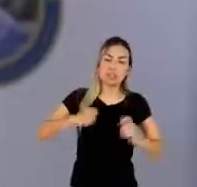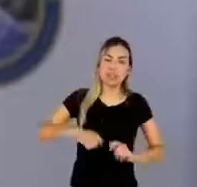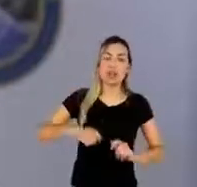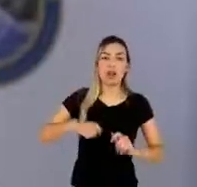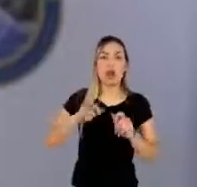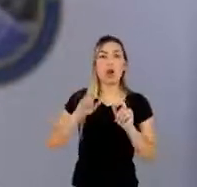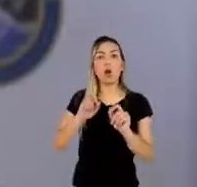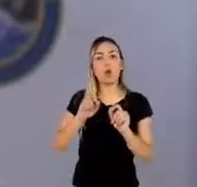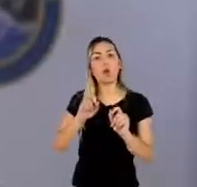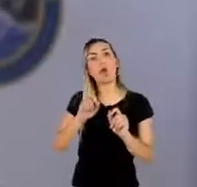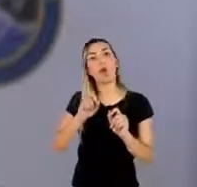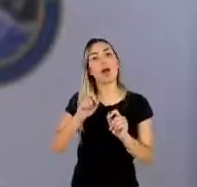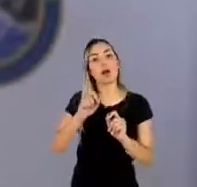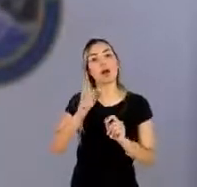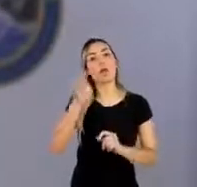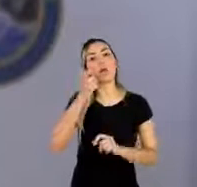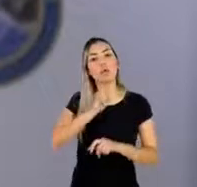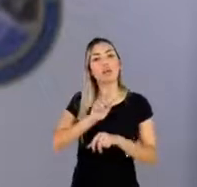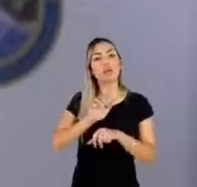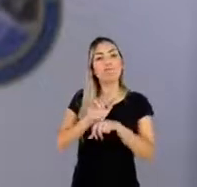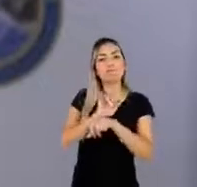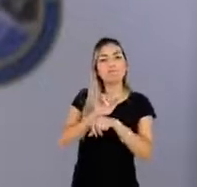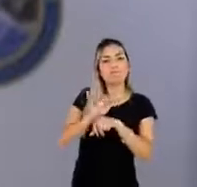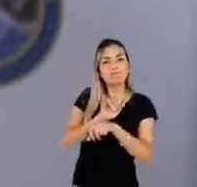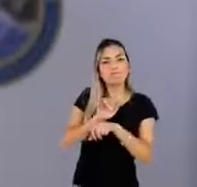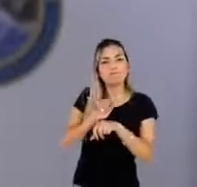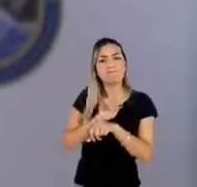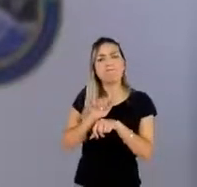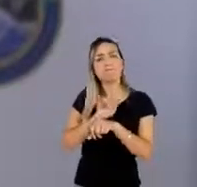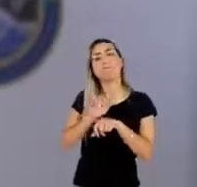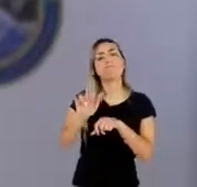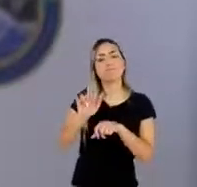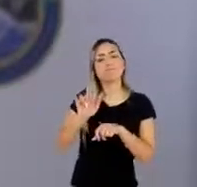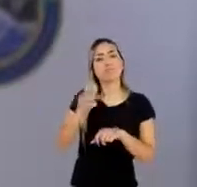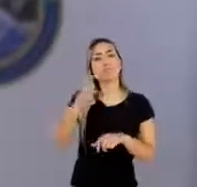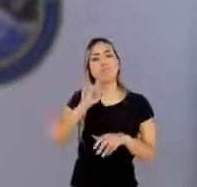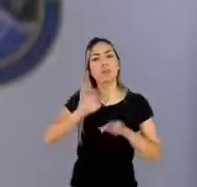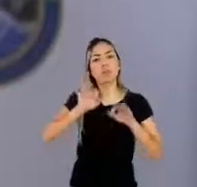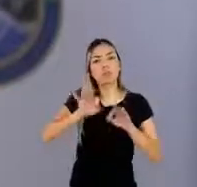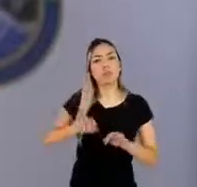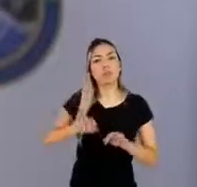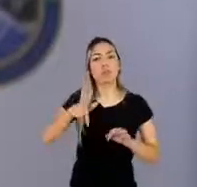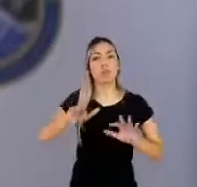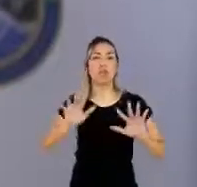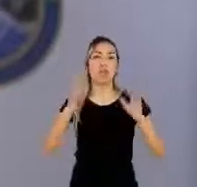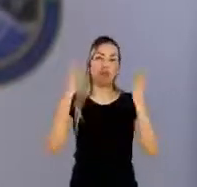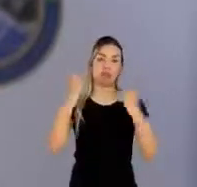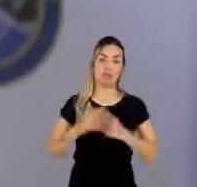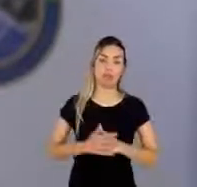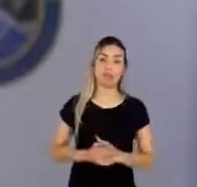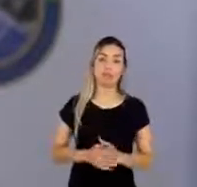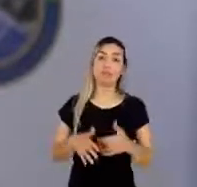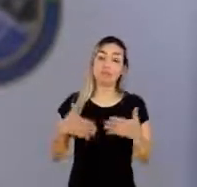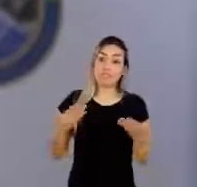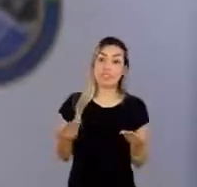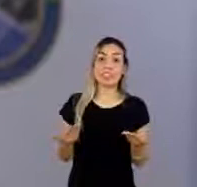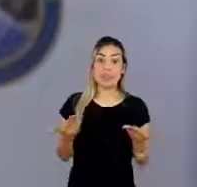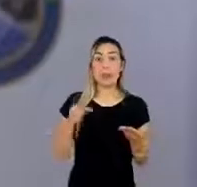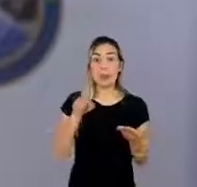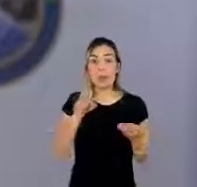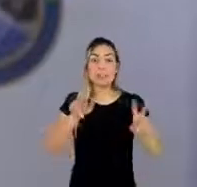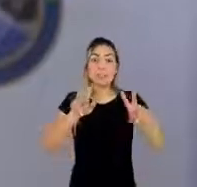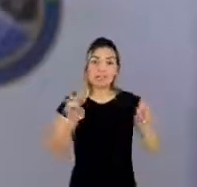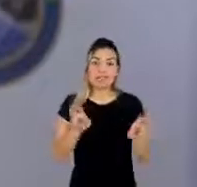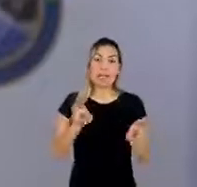os aspectos que serão discutidos neste relevante evento Nesse contexto cabe relembrar